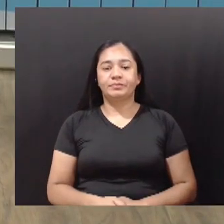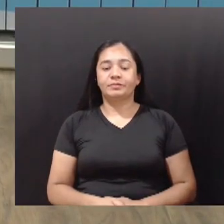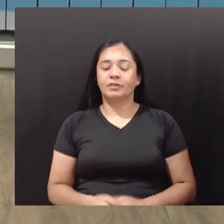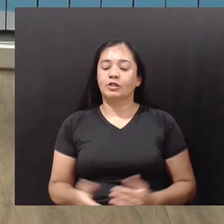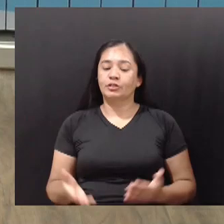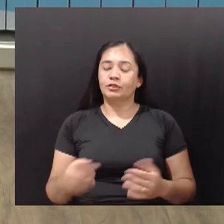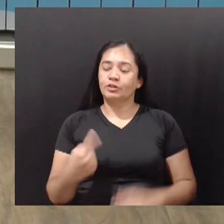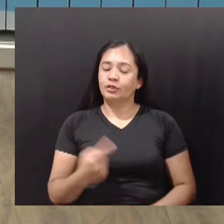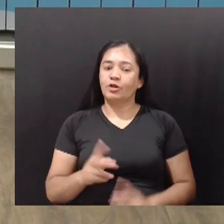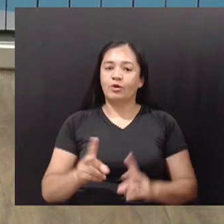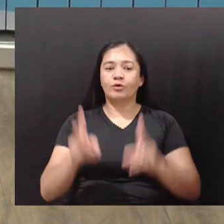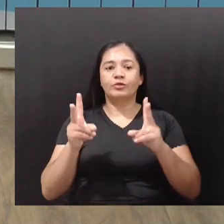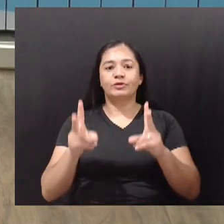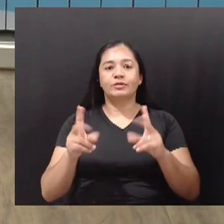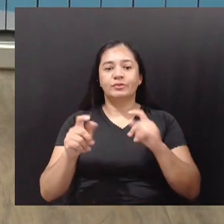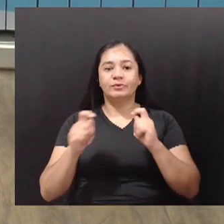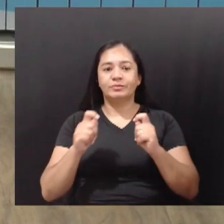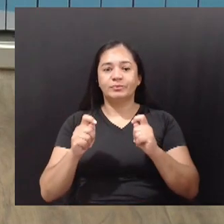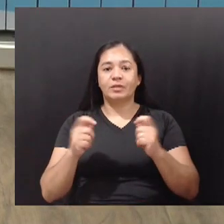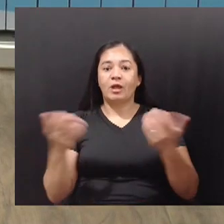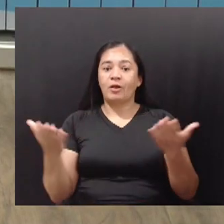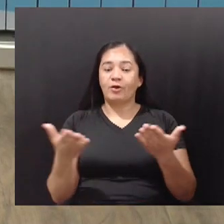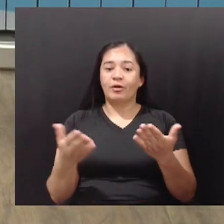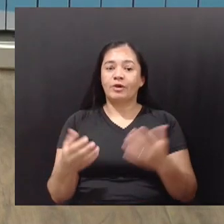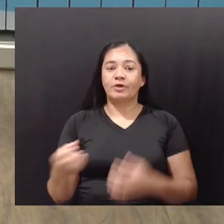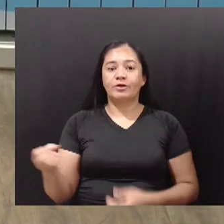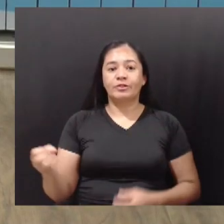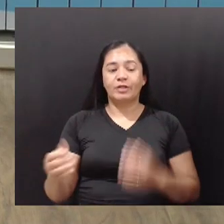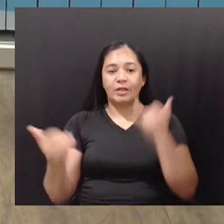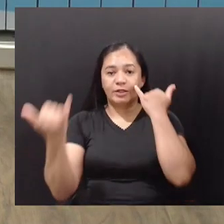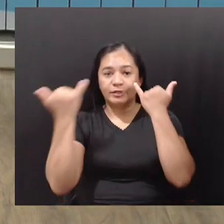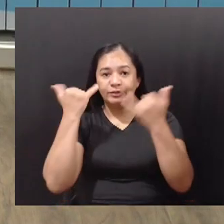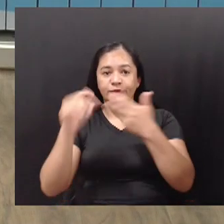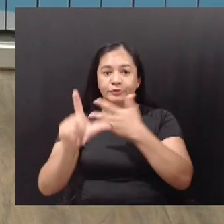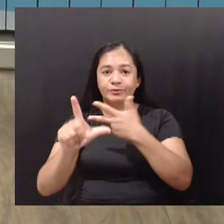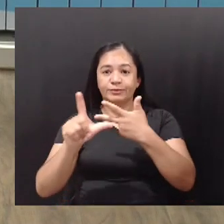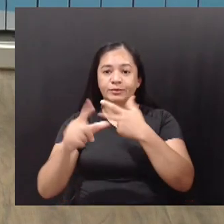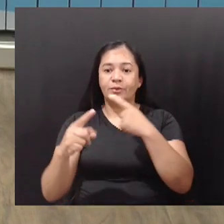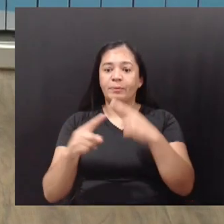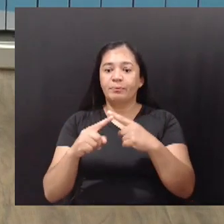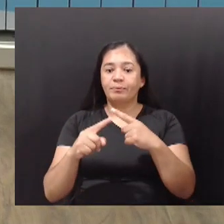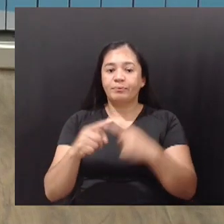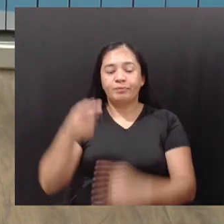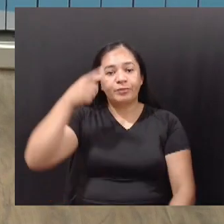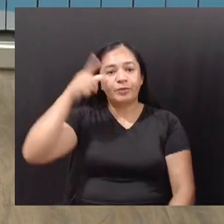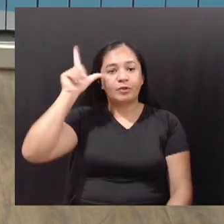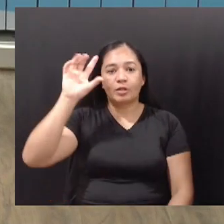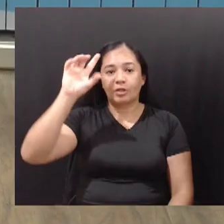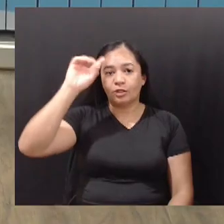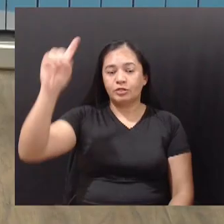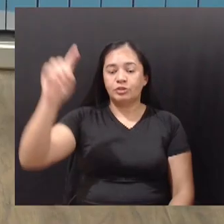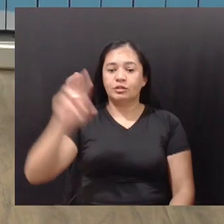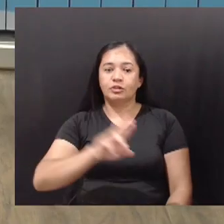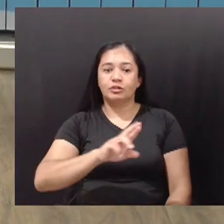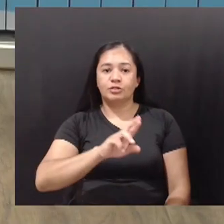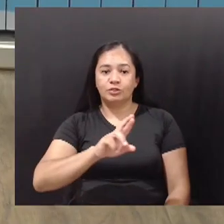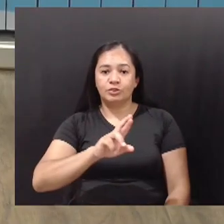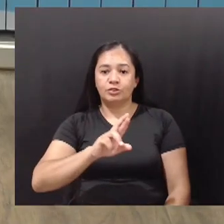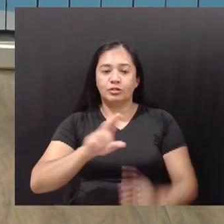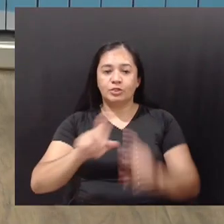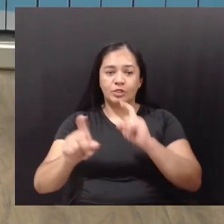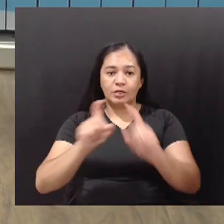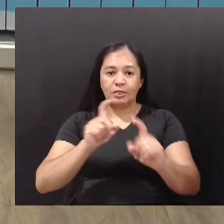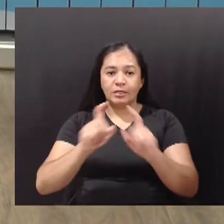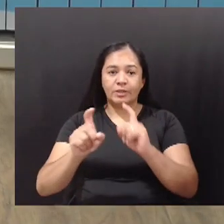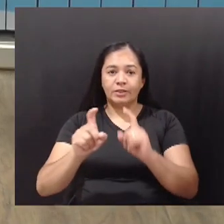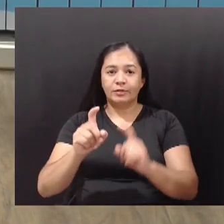Câmara Notícia, mas agora com as notícias do Legislativo, porque ontem foi dia de reunião ordinária, a de número 77.